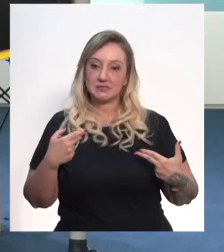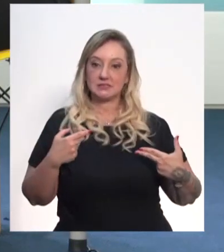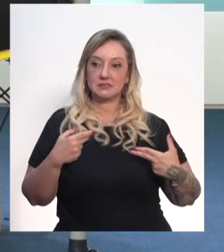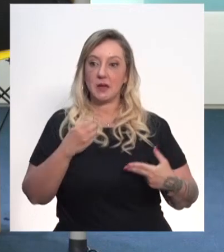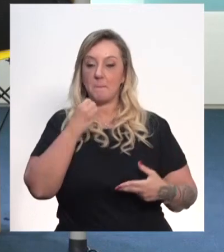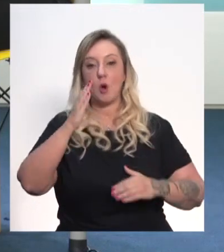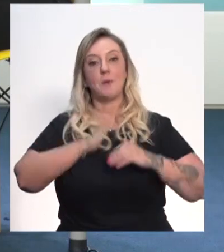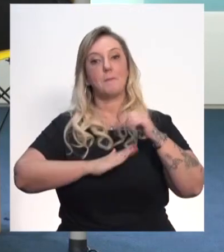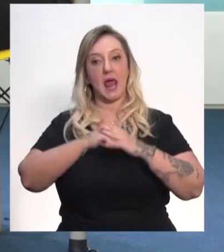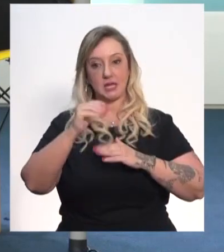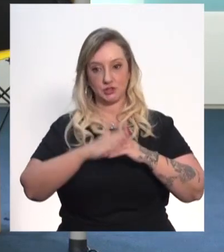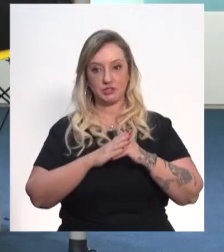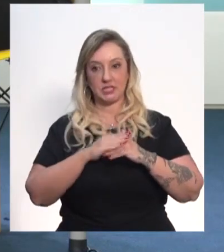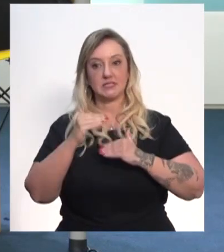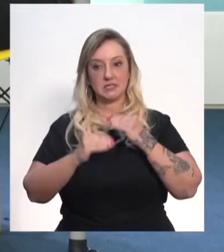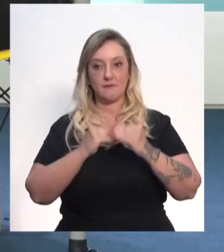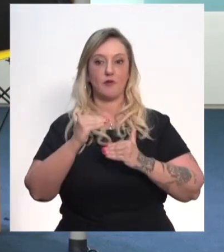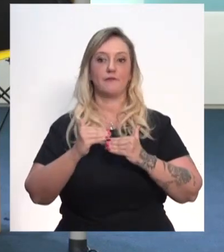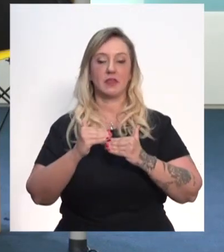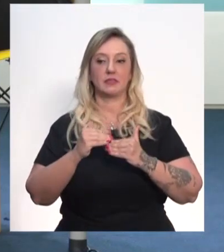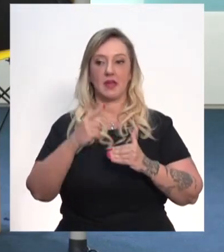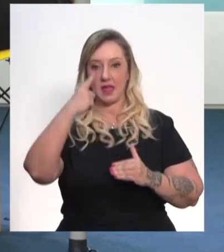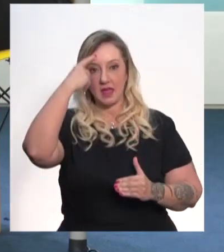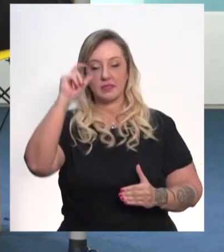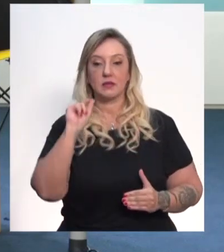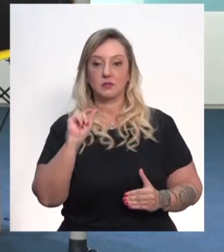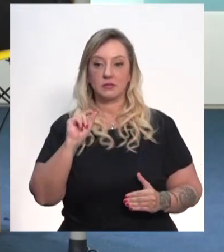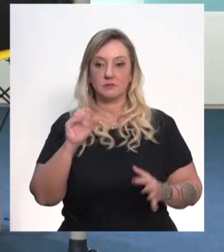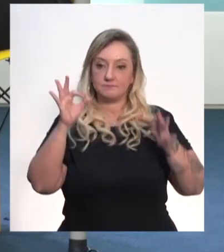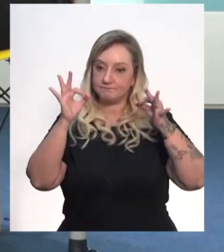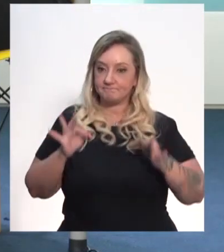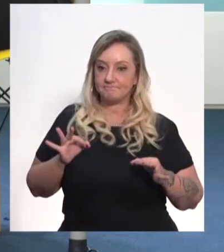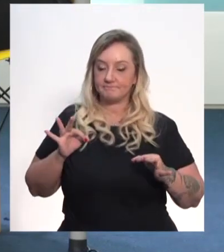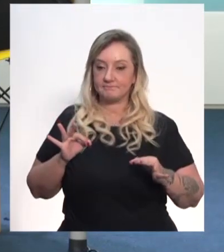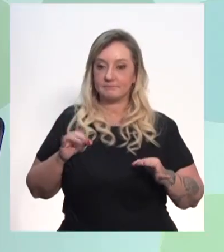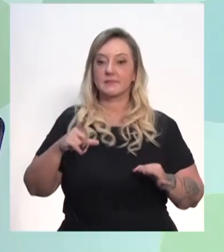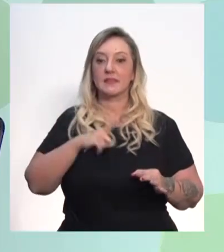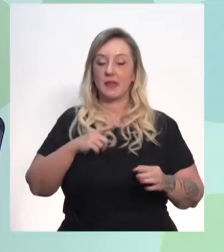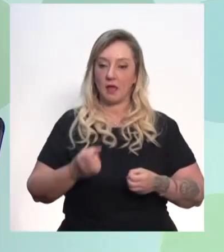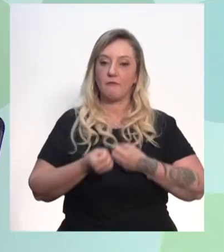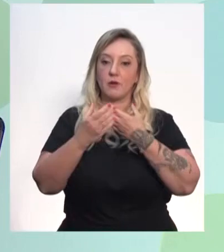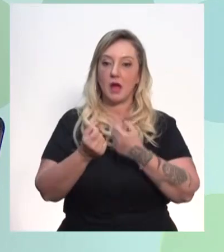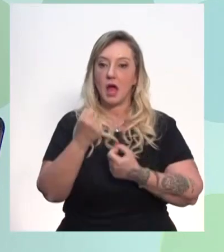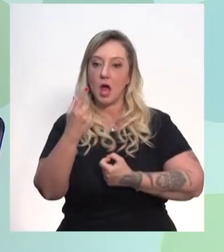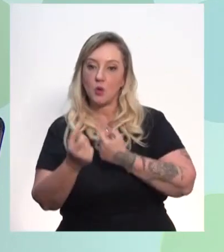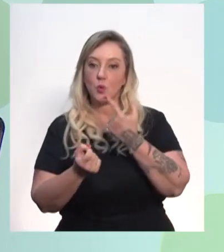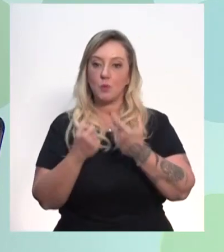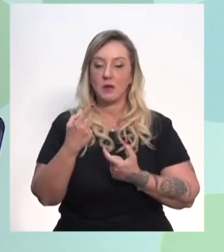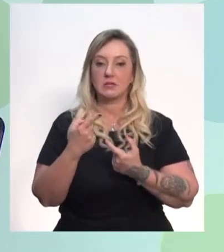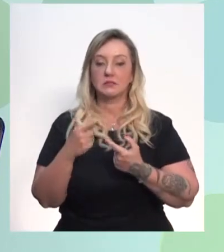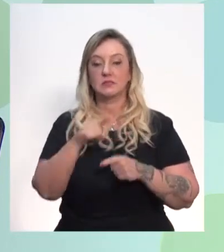você quer fazer a videochamada e clique neste símbolo Reunir Agora.